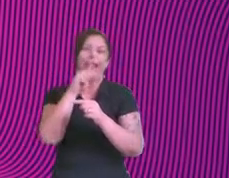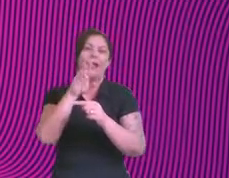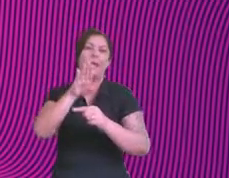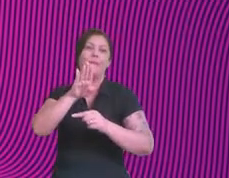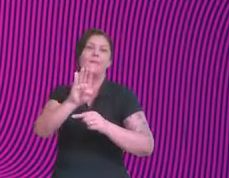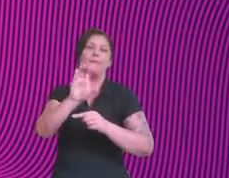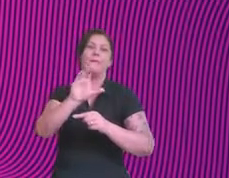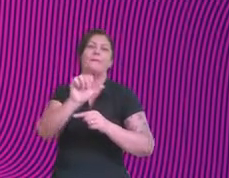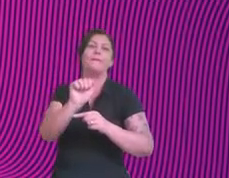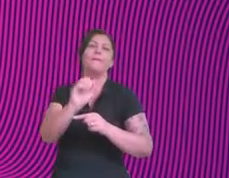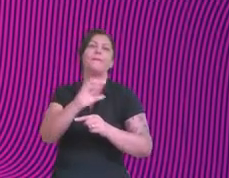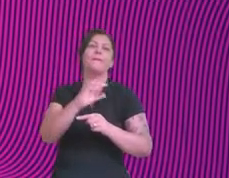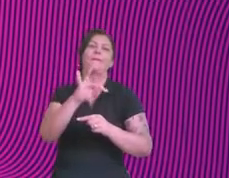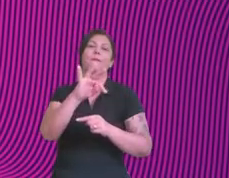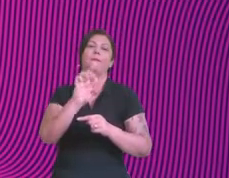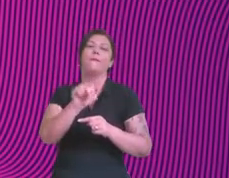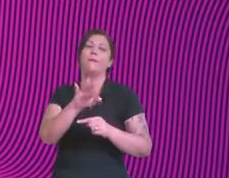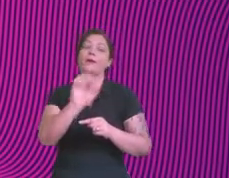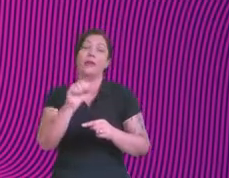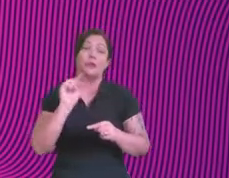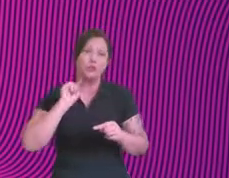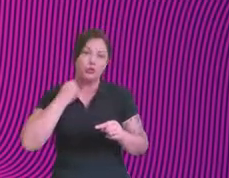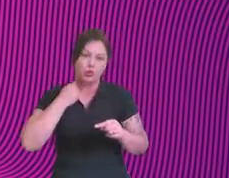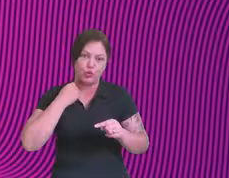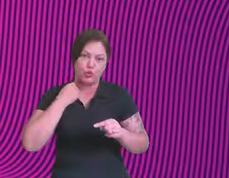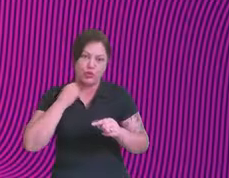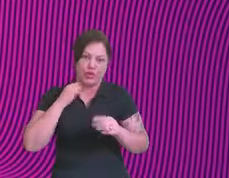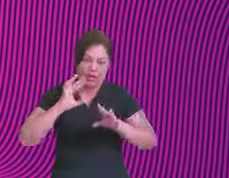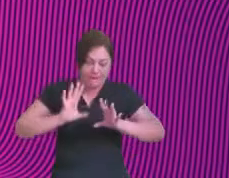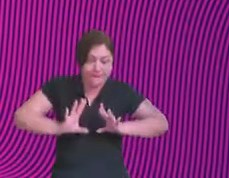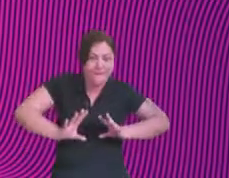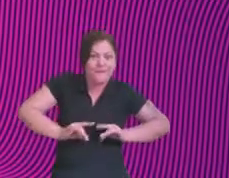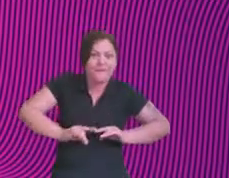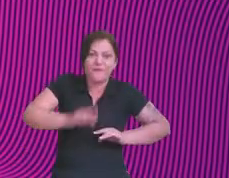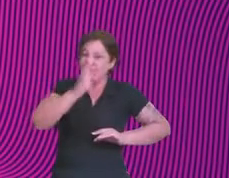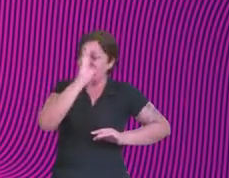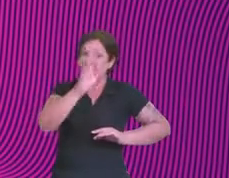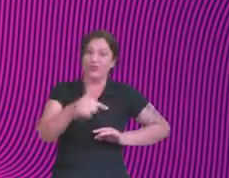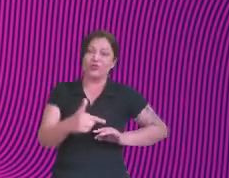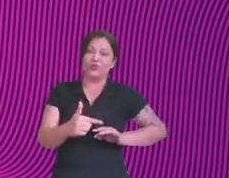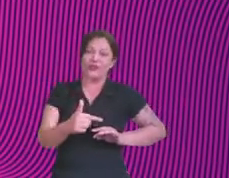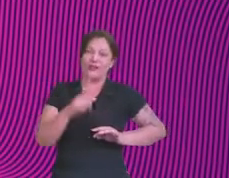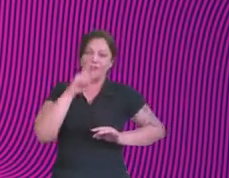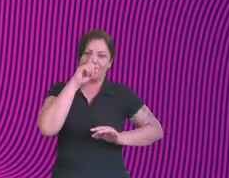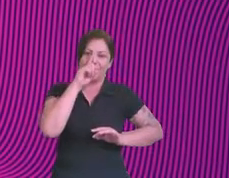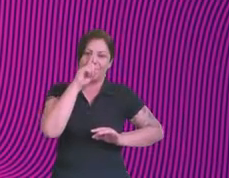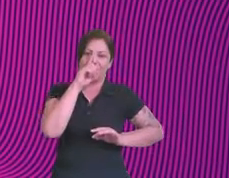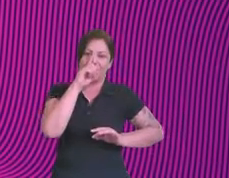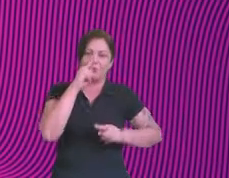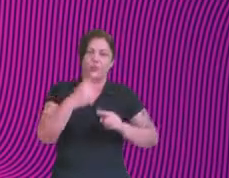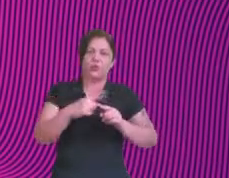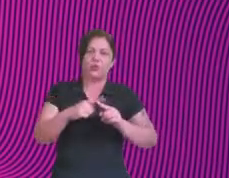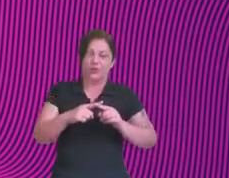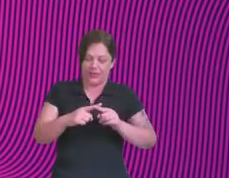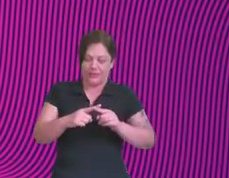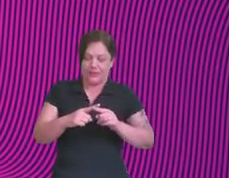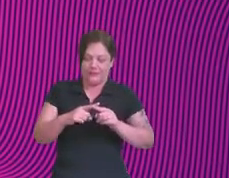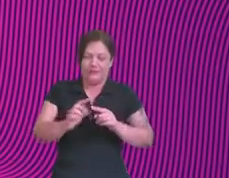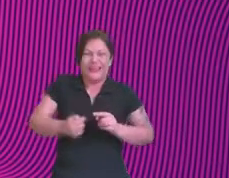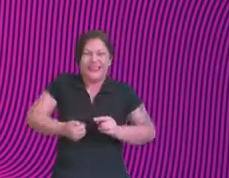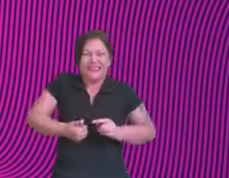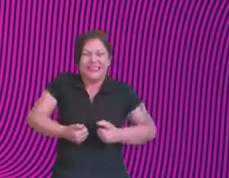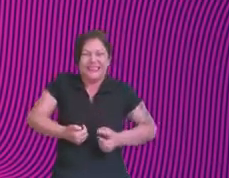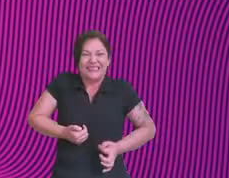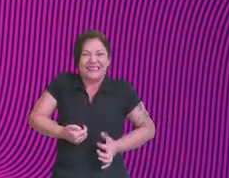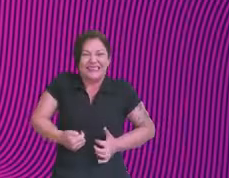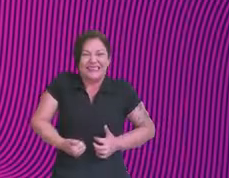de 2 roletes, então nos casos todos que a gente teve, nunca teve problema nenhum em relação ao entupimento de dreno ou qualquer outra coisa. É